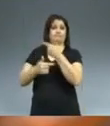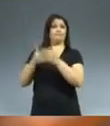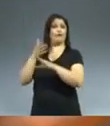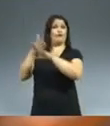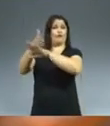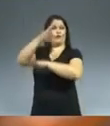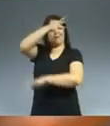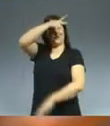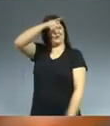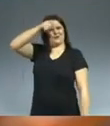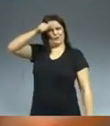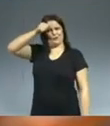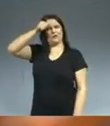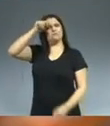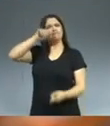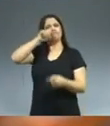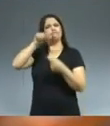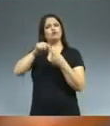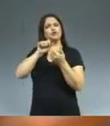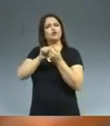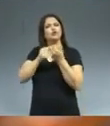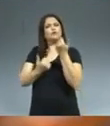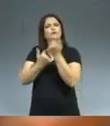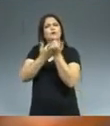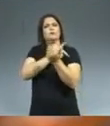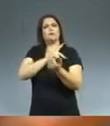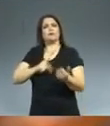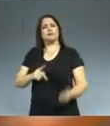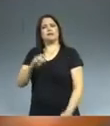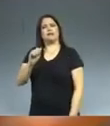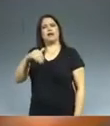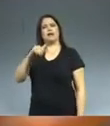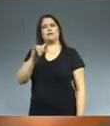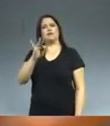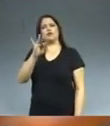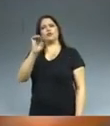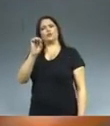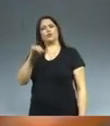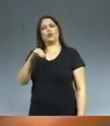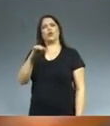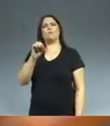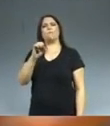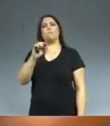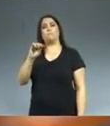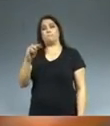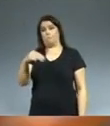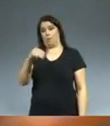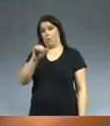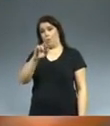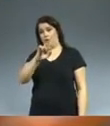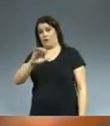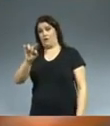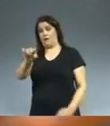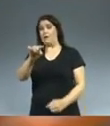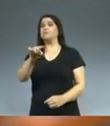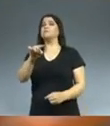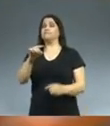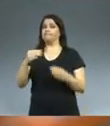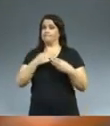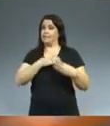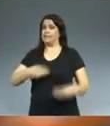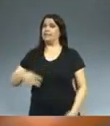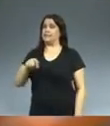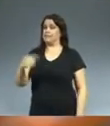Amazônia na justa com presidente e vice-presidente Hamilton Mourão é porque para ministra essa também é uma